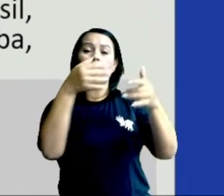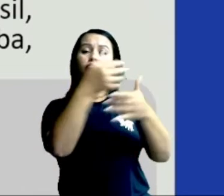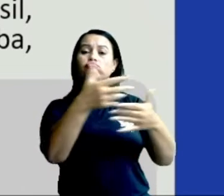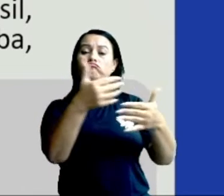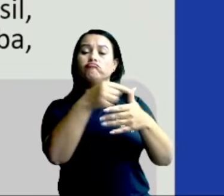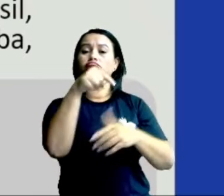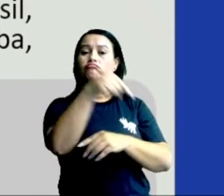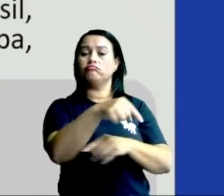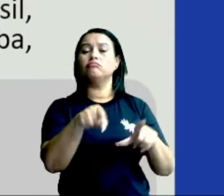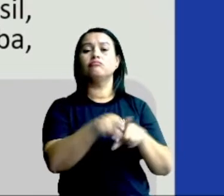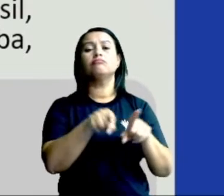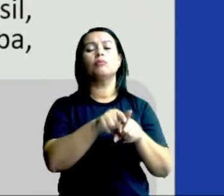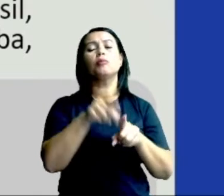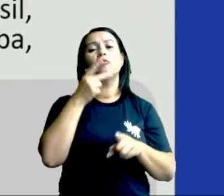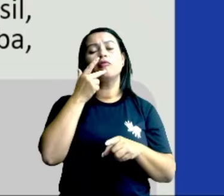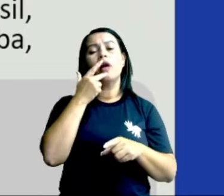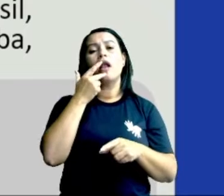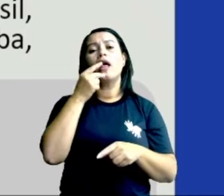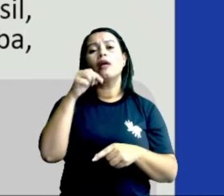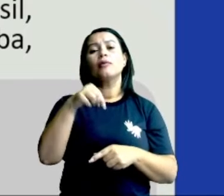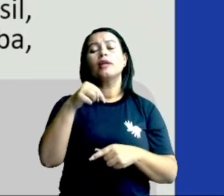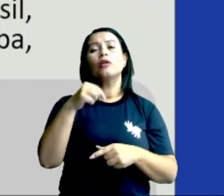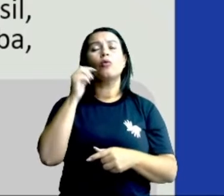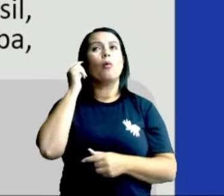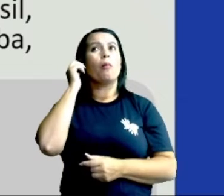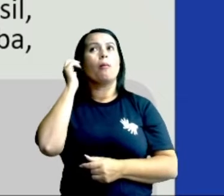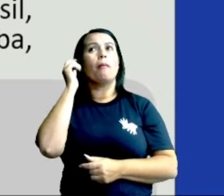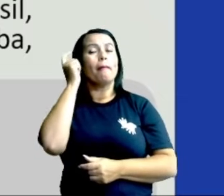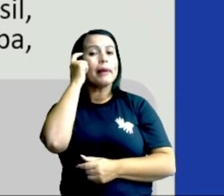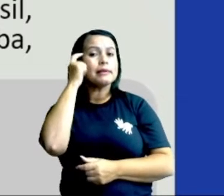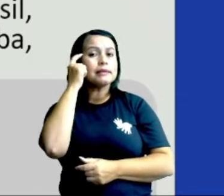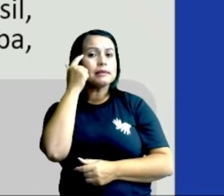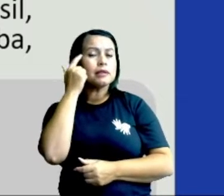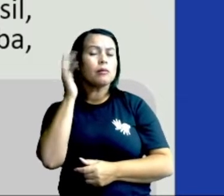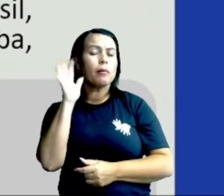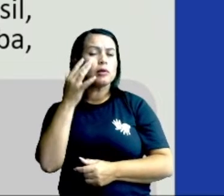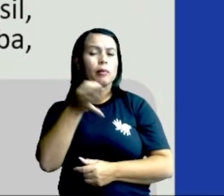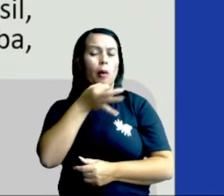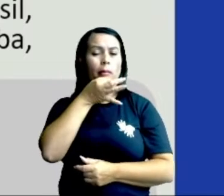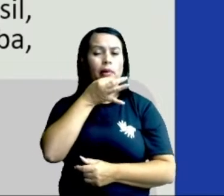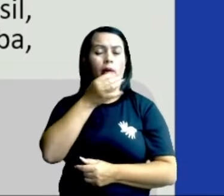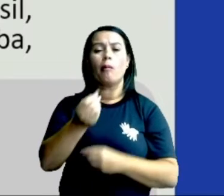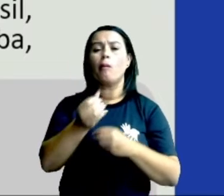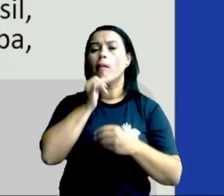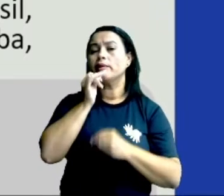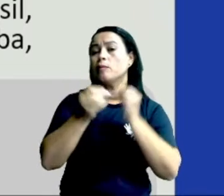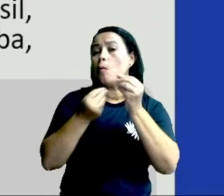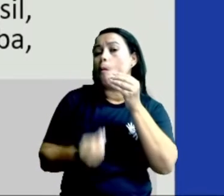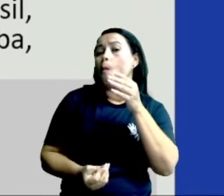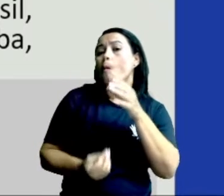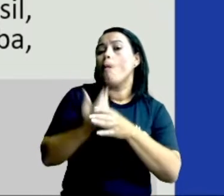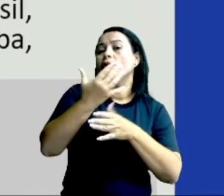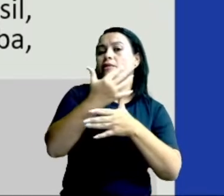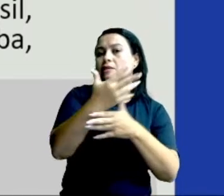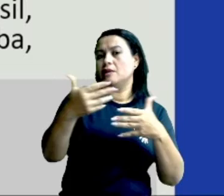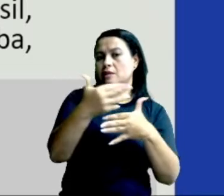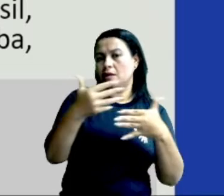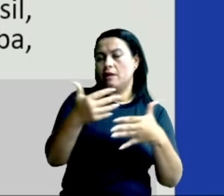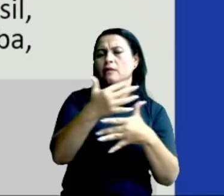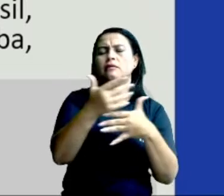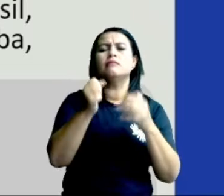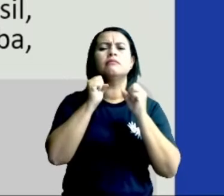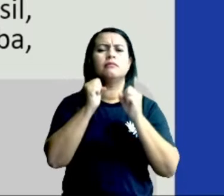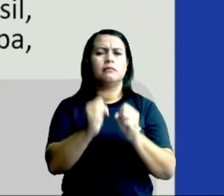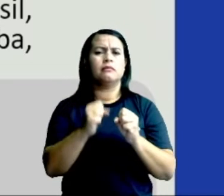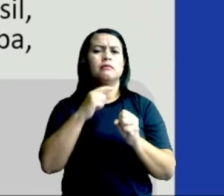a partir, como eu estou botando aqui, quando eu estou supondo aqui, quanto à origem das cidades. Quanto à origem, as cidades